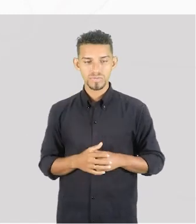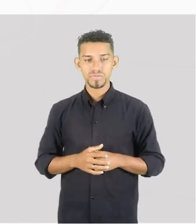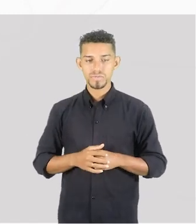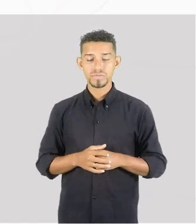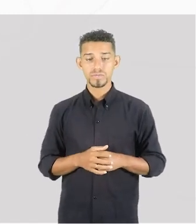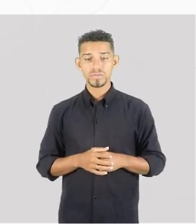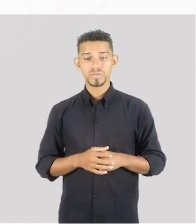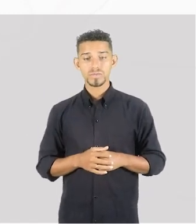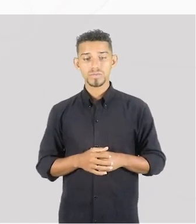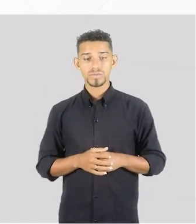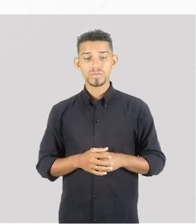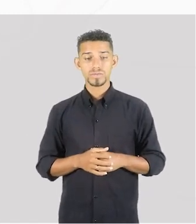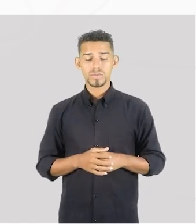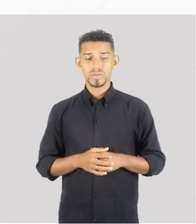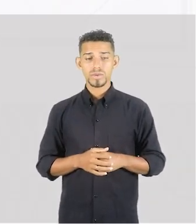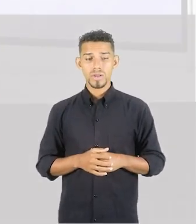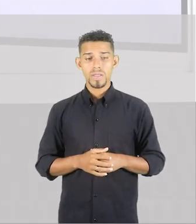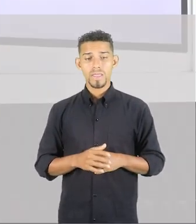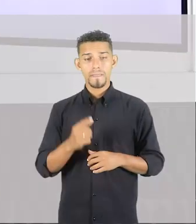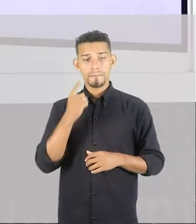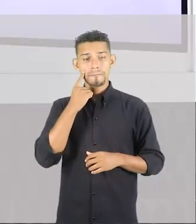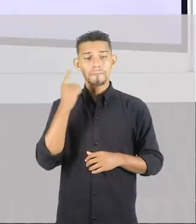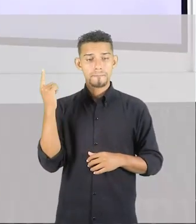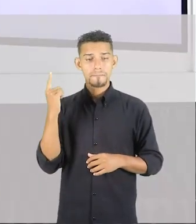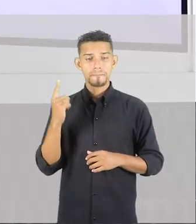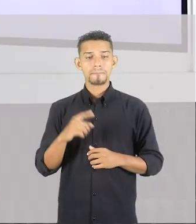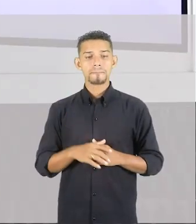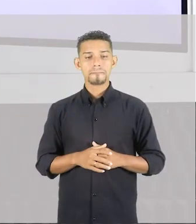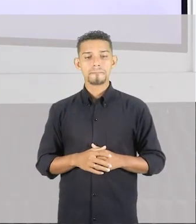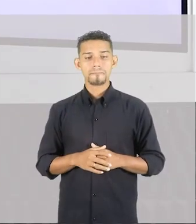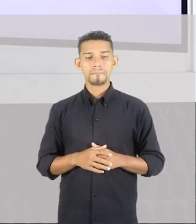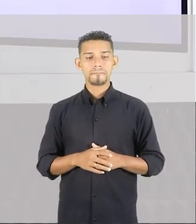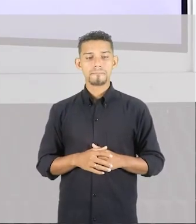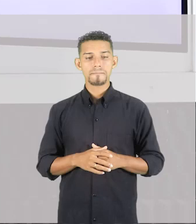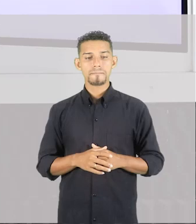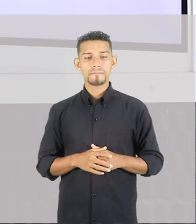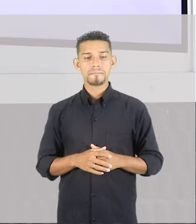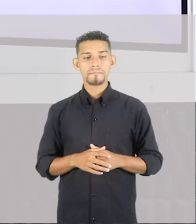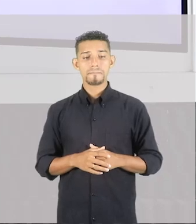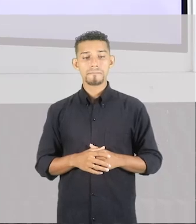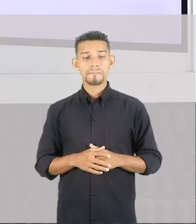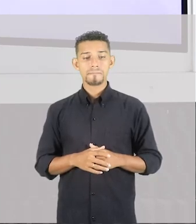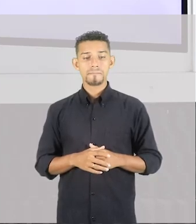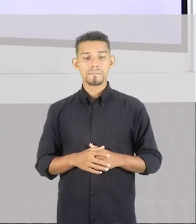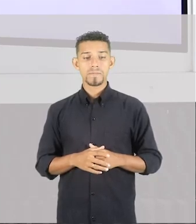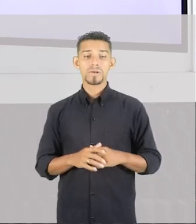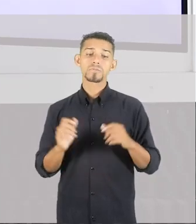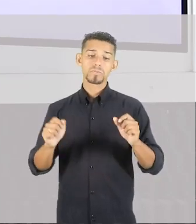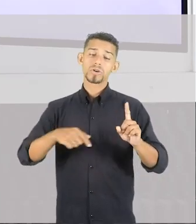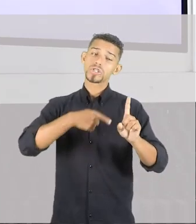1,6 vezes 10 elevado a menos 19 coulombs. Tá?